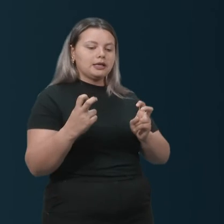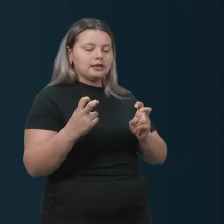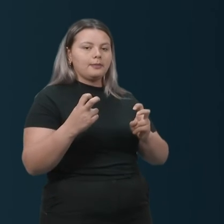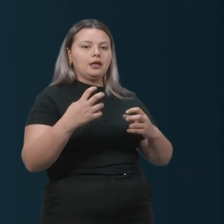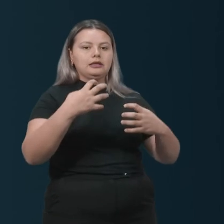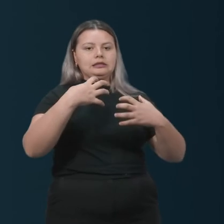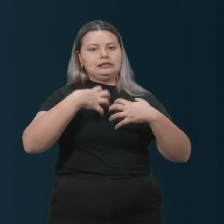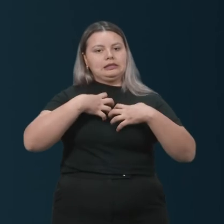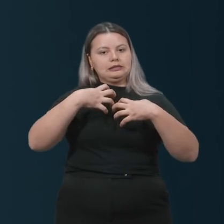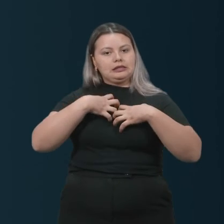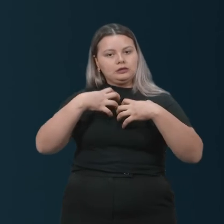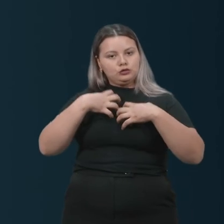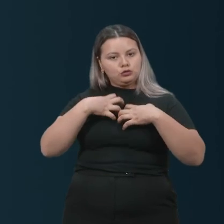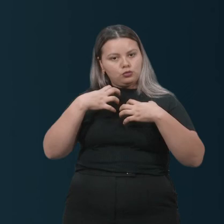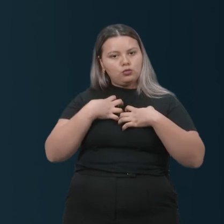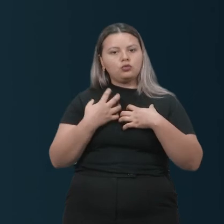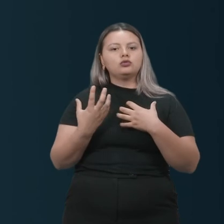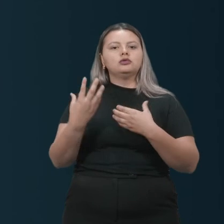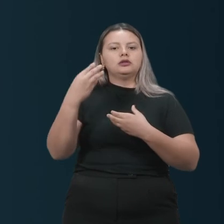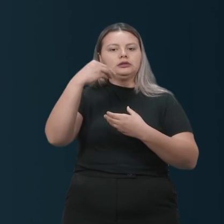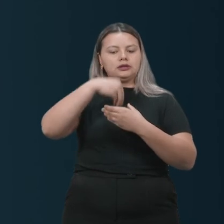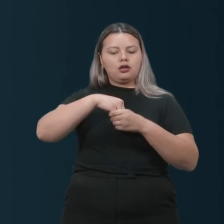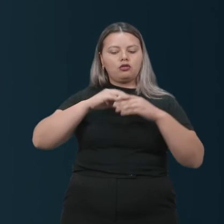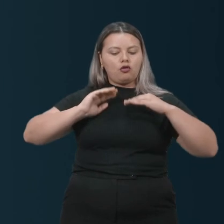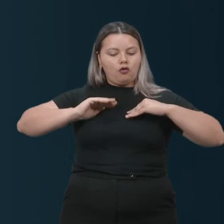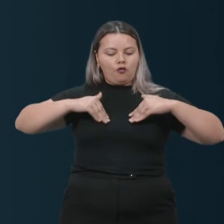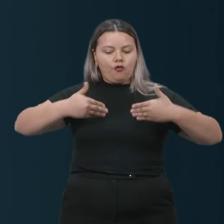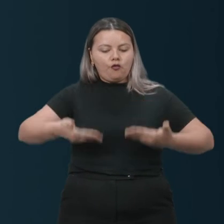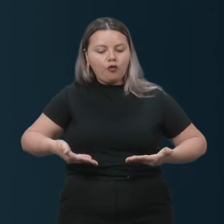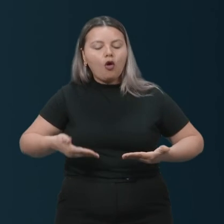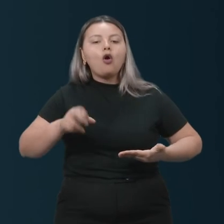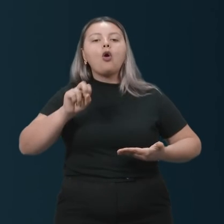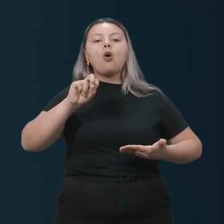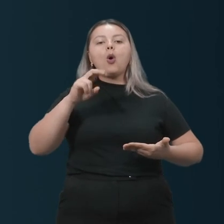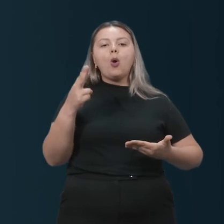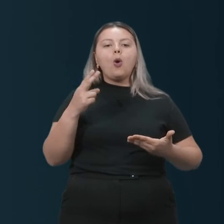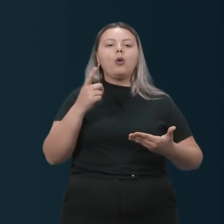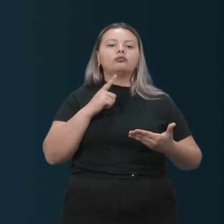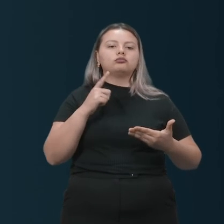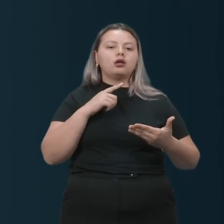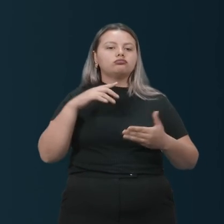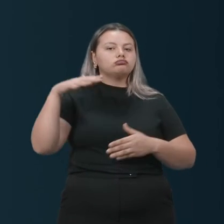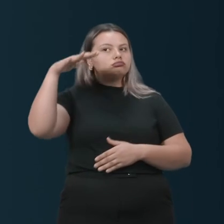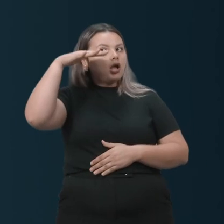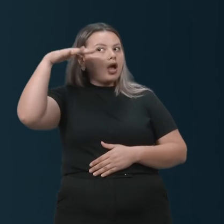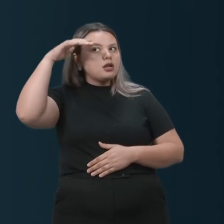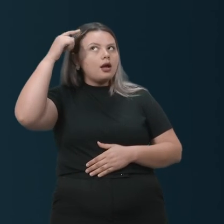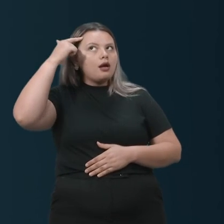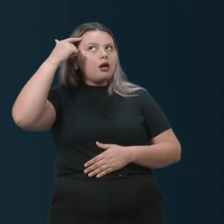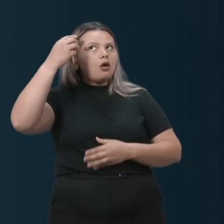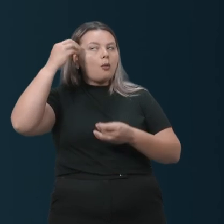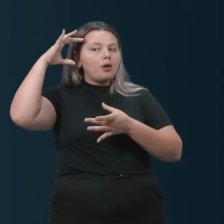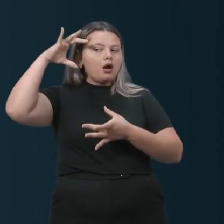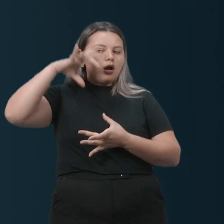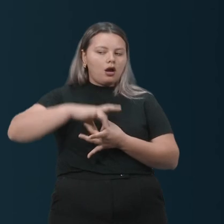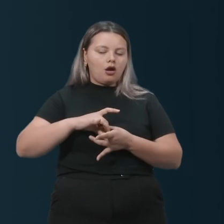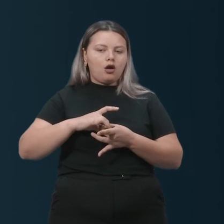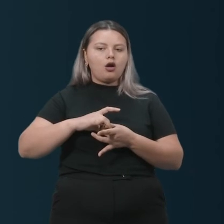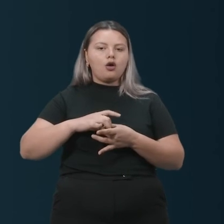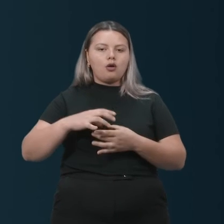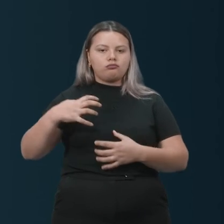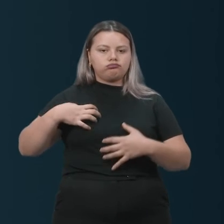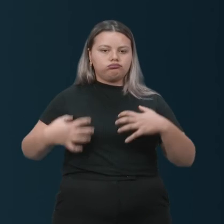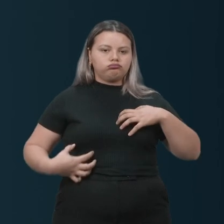perceber sensações que estão no nosso exterior ou em porções mais periféricas do nosso